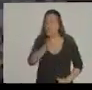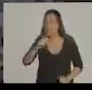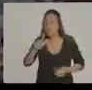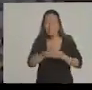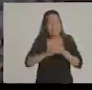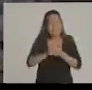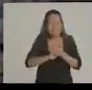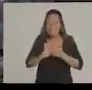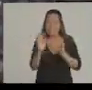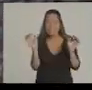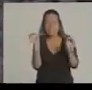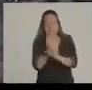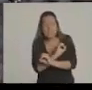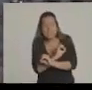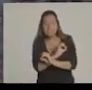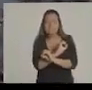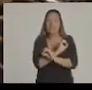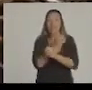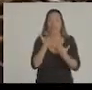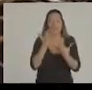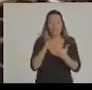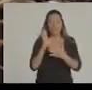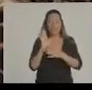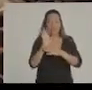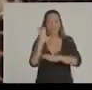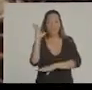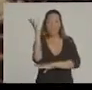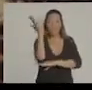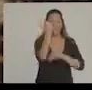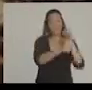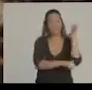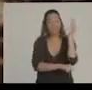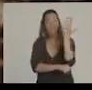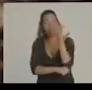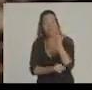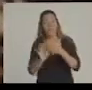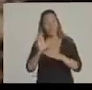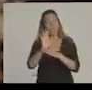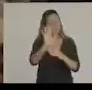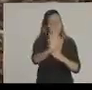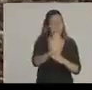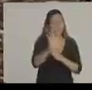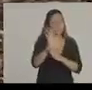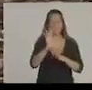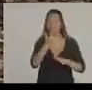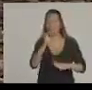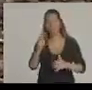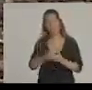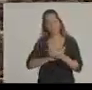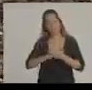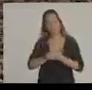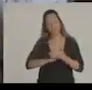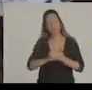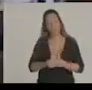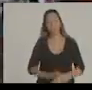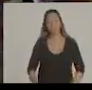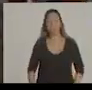Eles querem que nós preservemos a natureza, mas não querem dar condições pra gente pra isso.